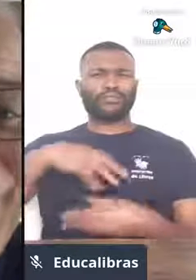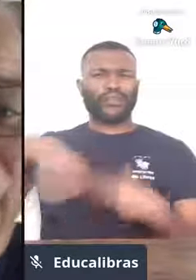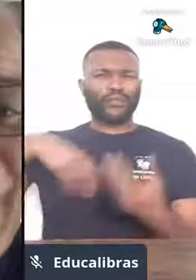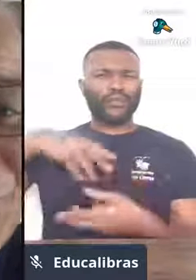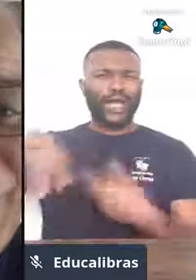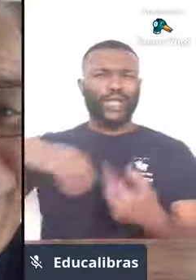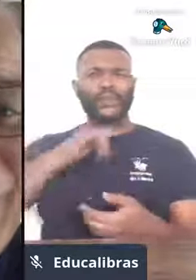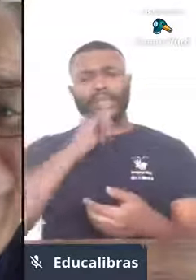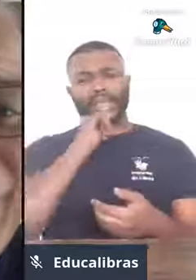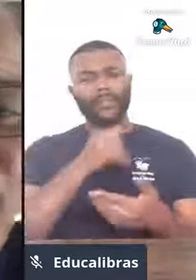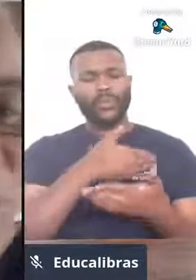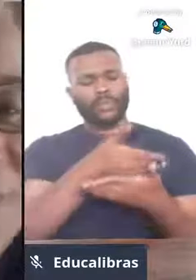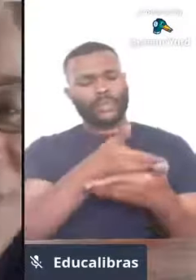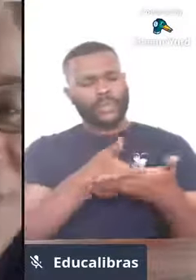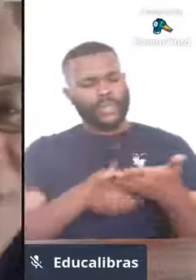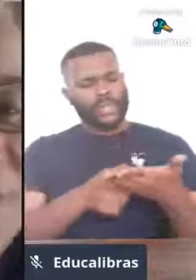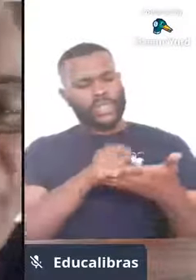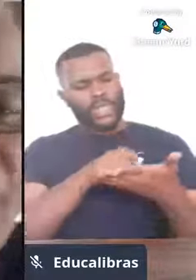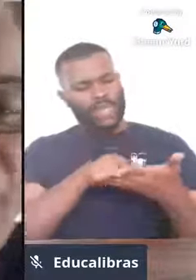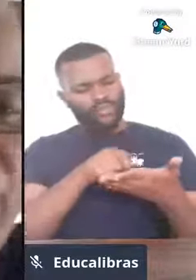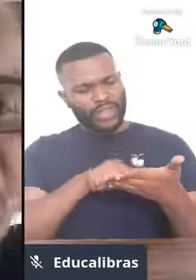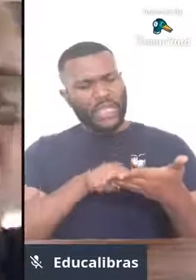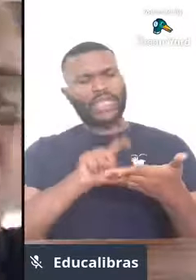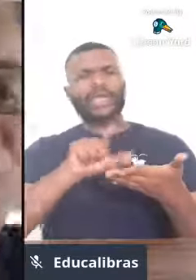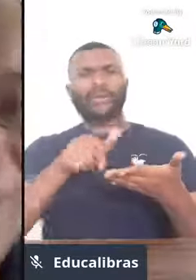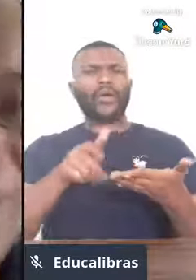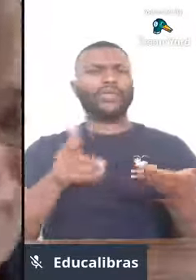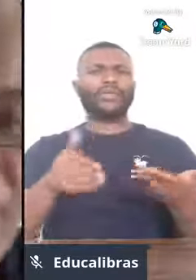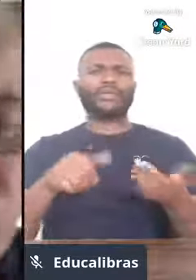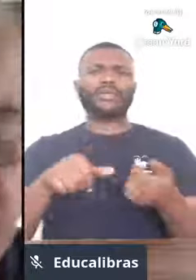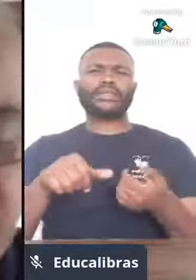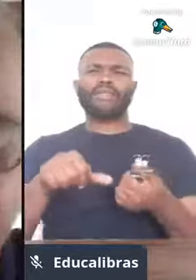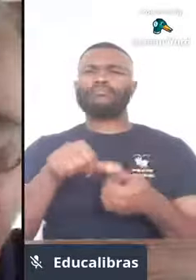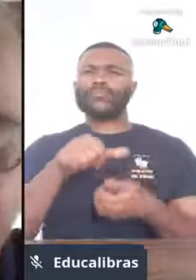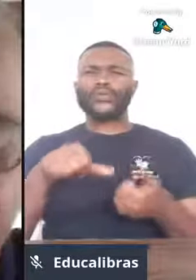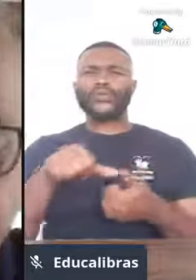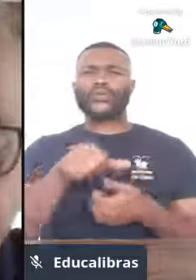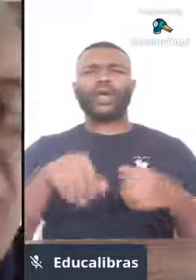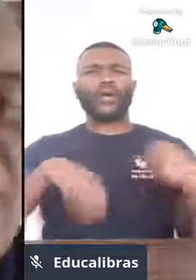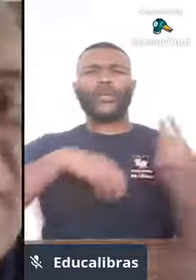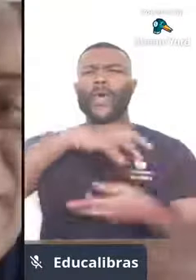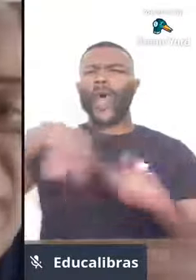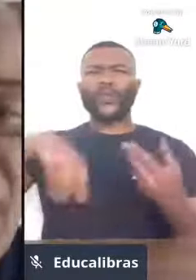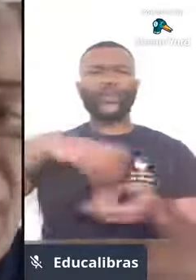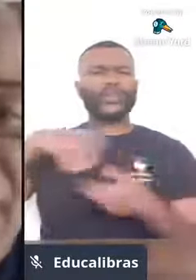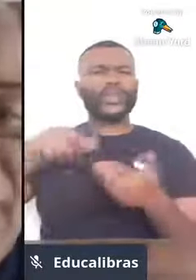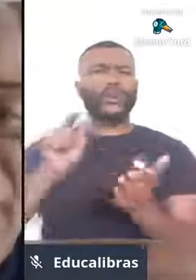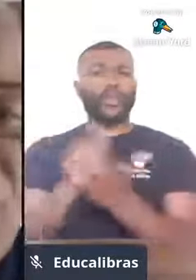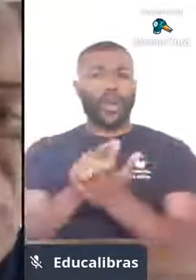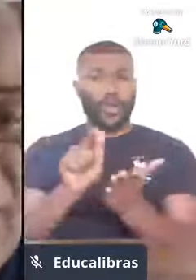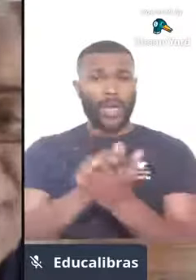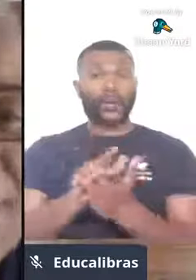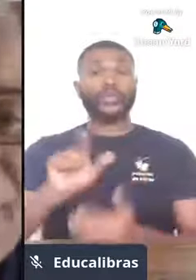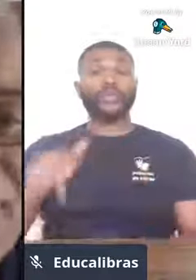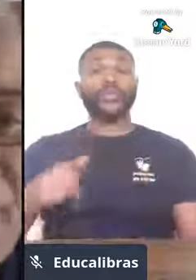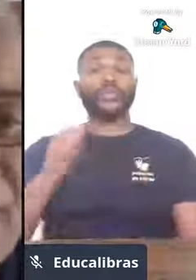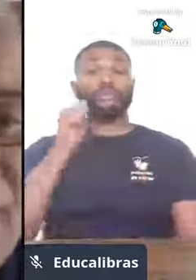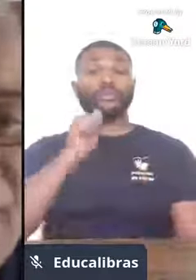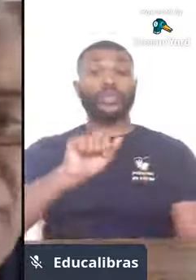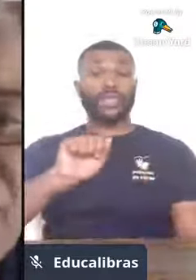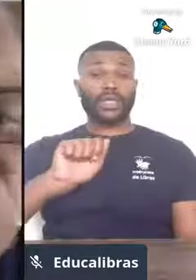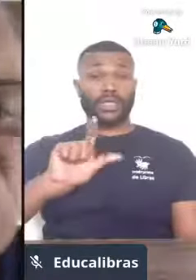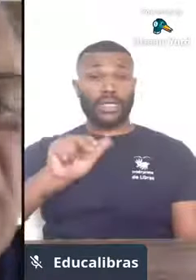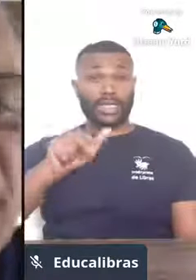depois escrevia outra, e depois escrevia outra, ficou aquela bagunça. E veio a Aline Moraes,